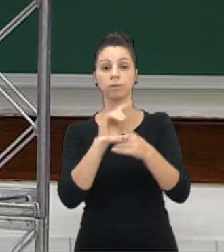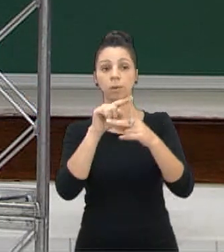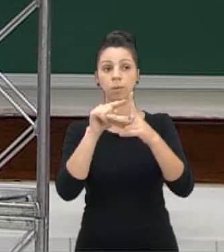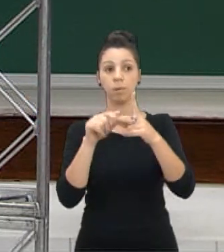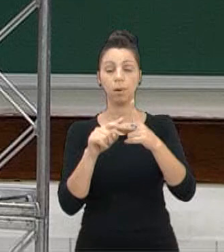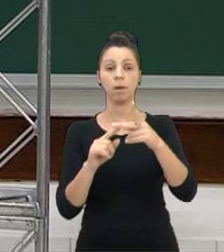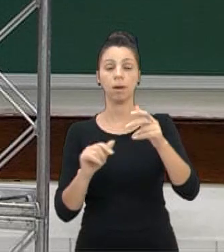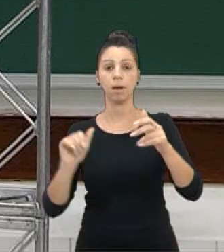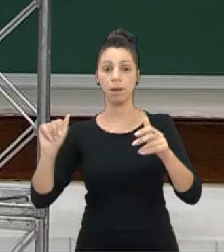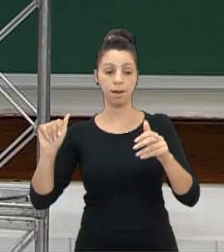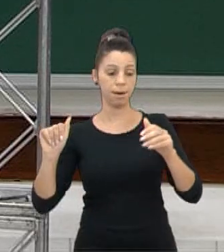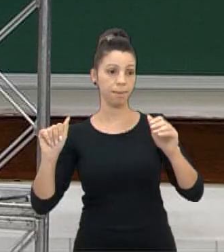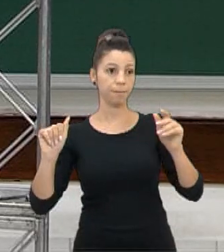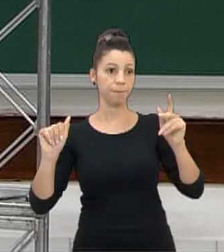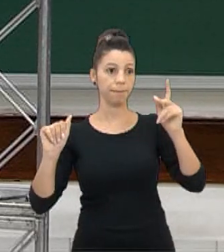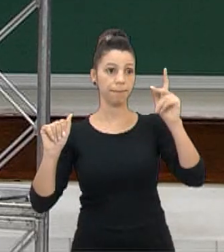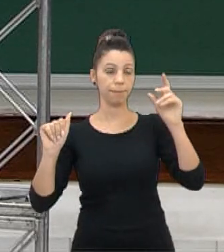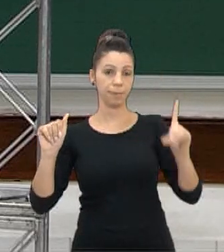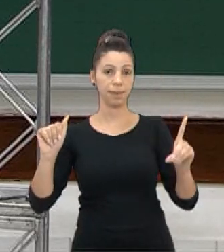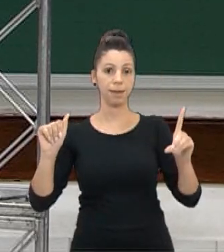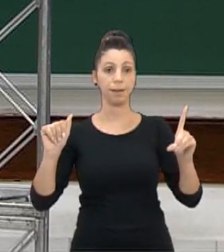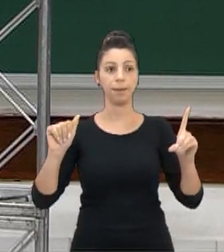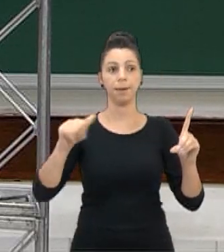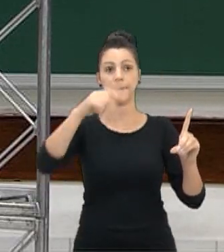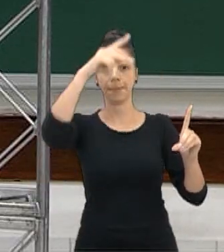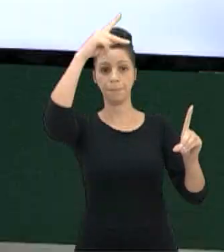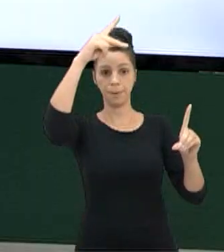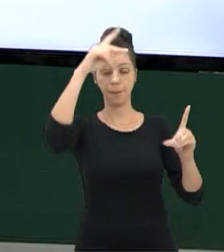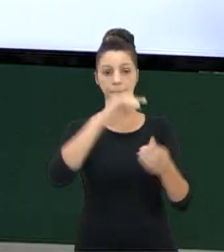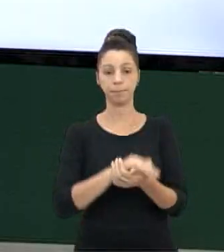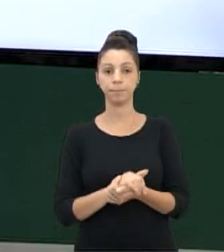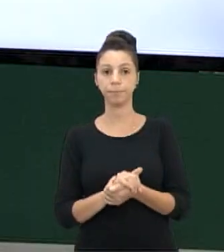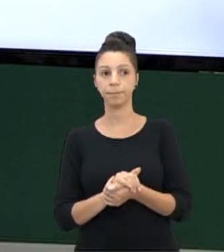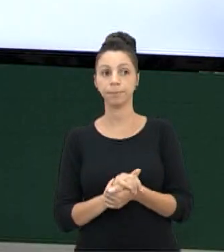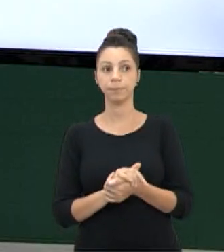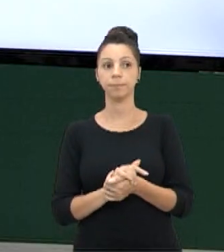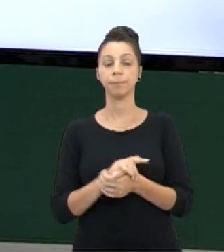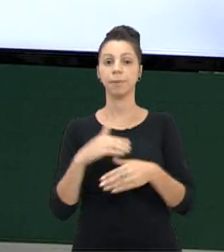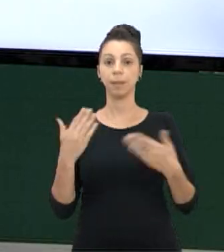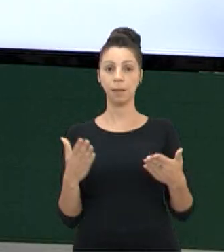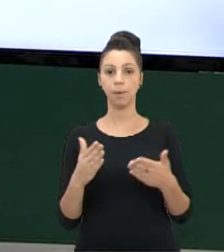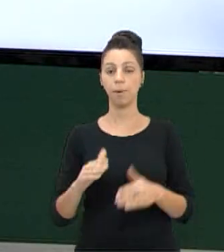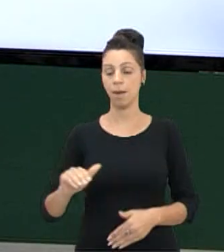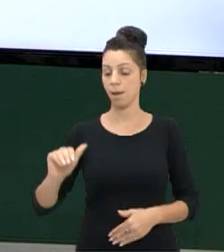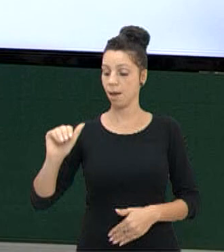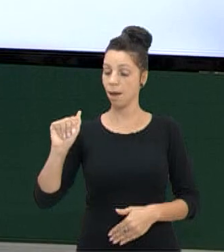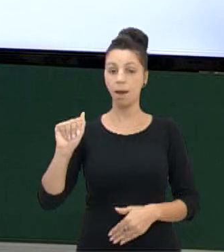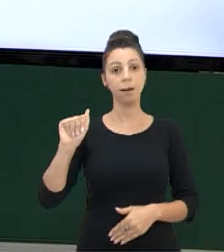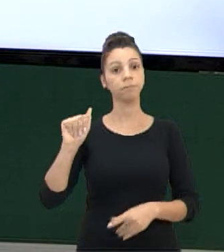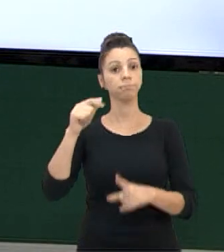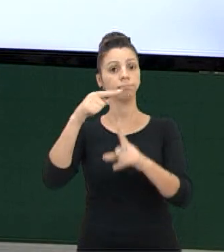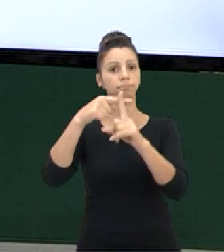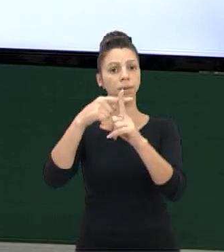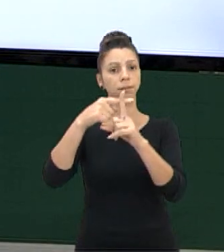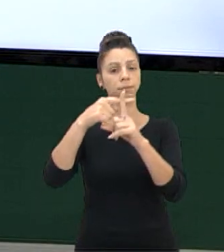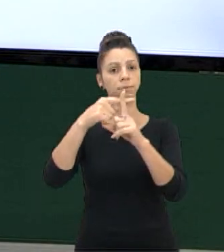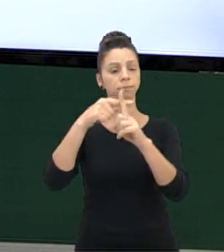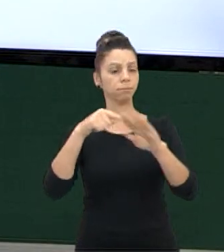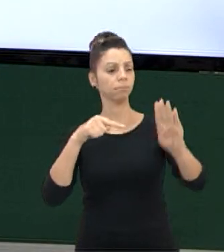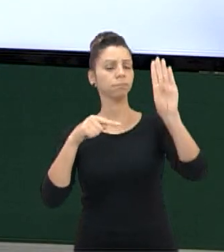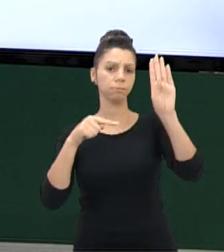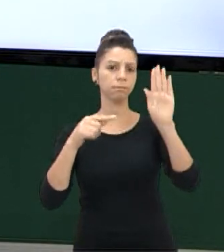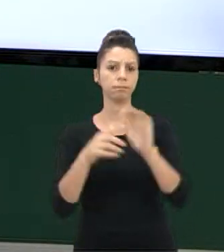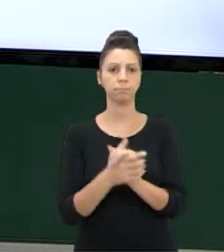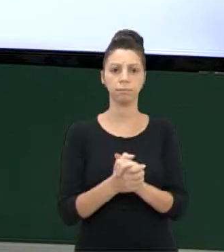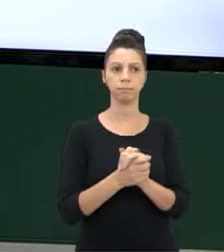x é igual a A mais B. Exatamente, A mais B. Sendo assim,